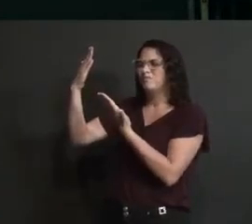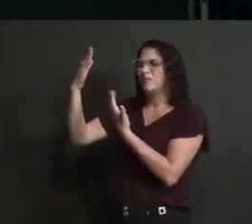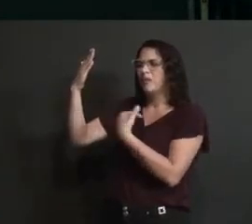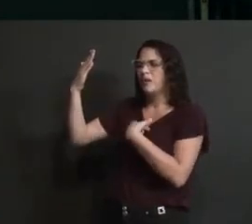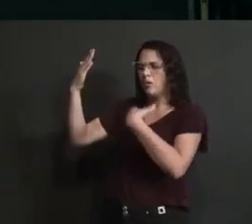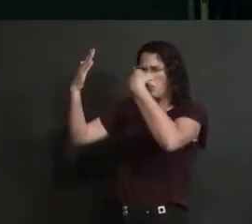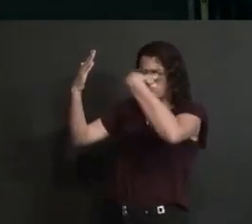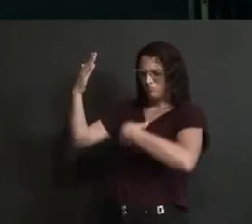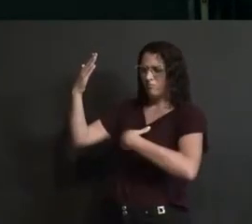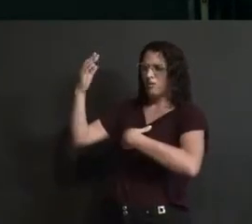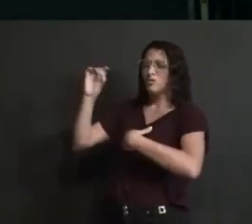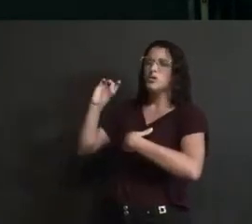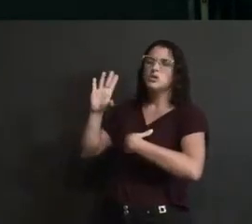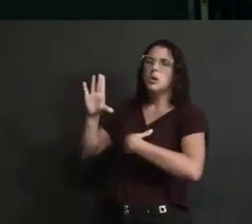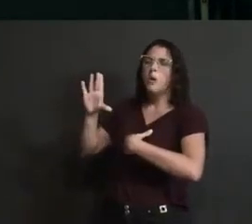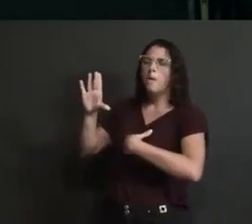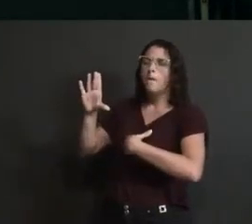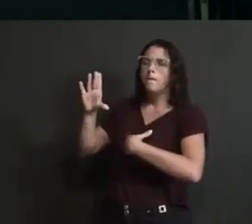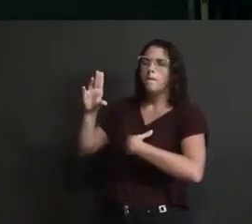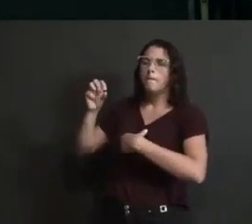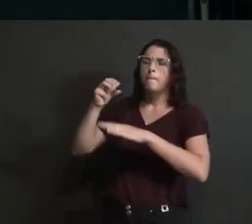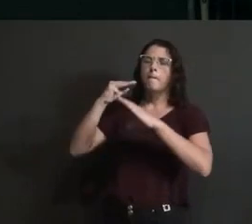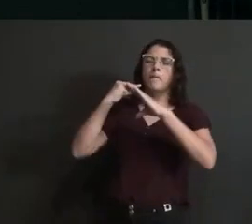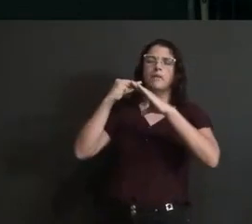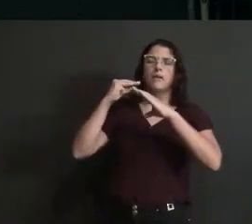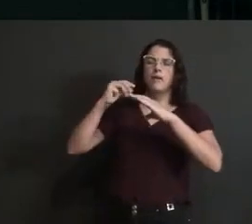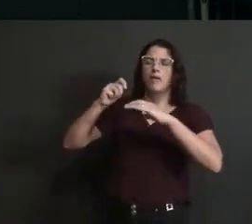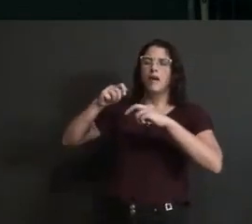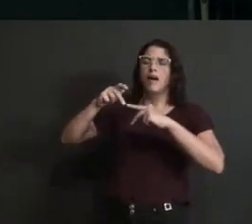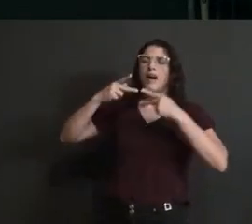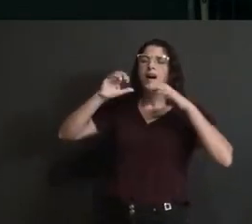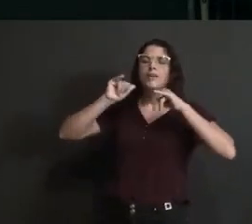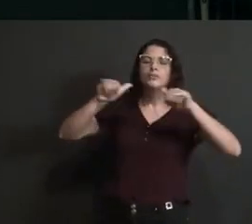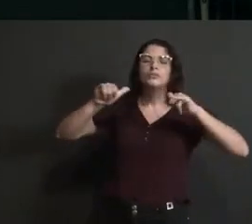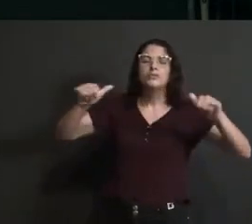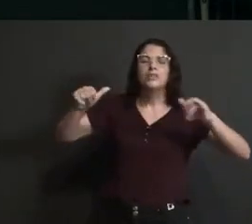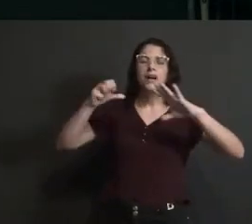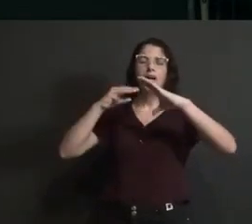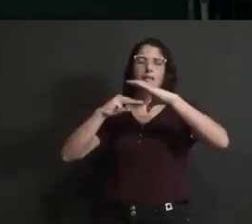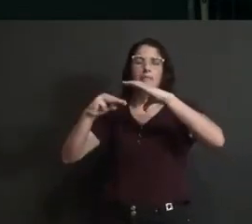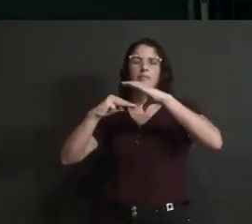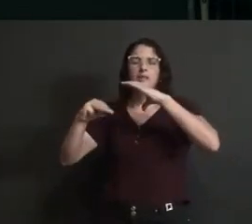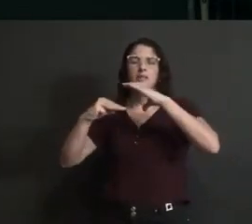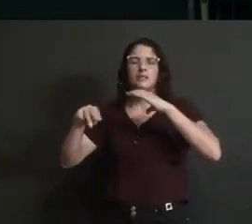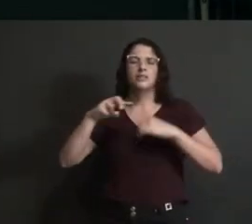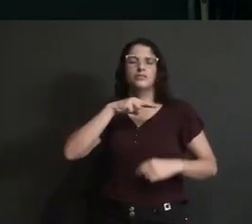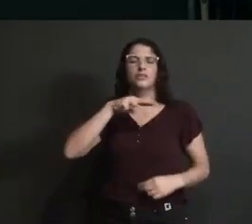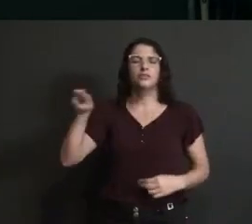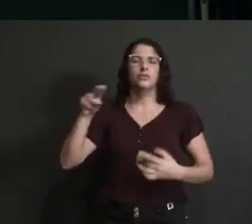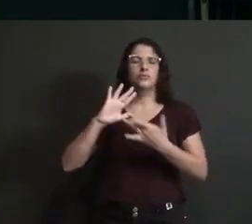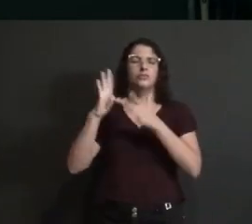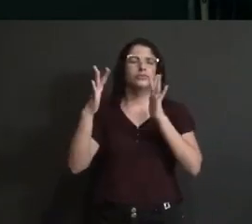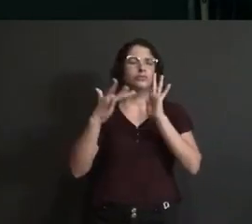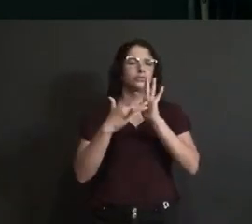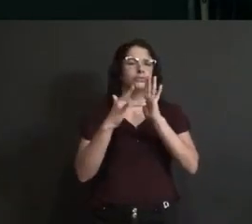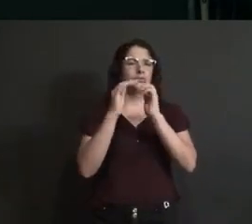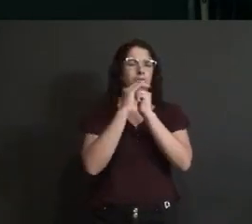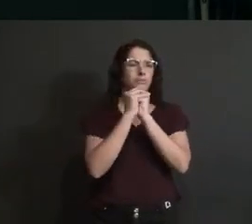um mensageiro da tua palavra. Em nome de Jesus.